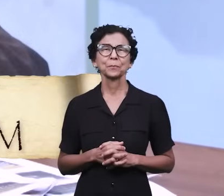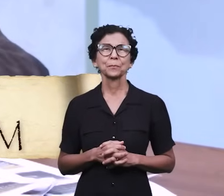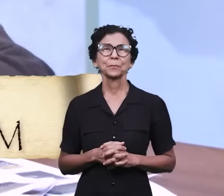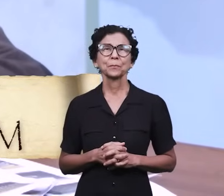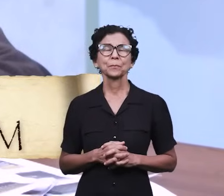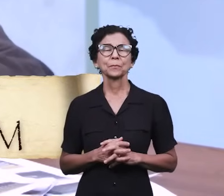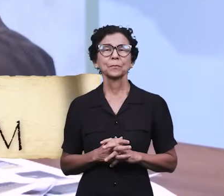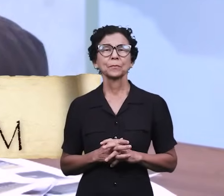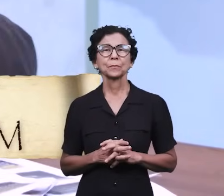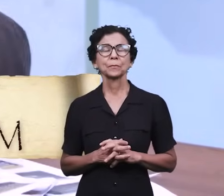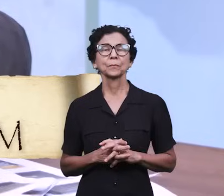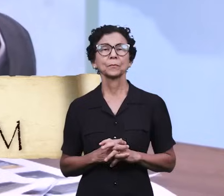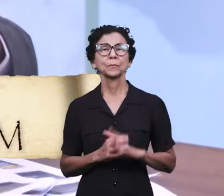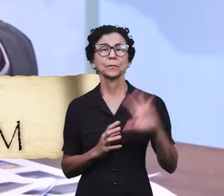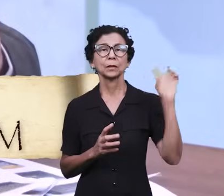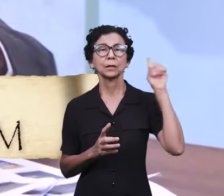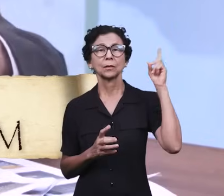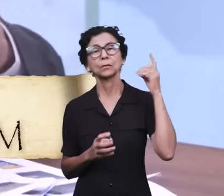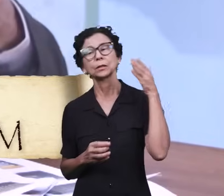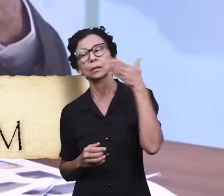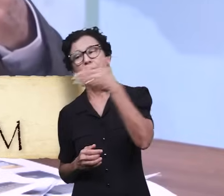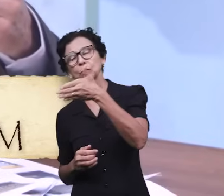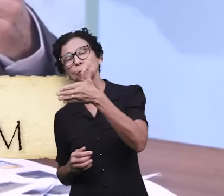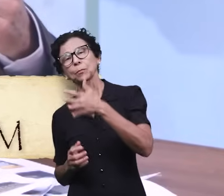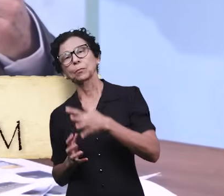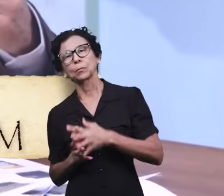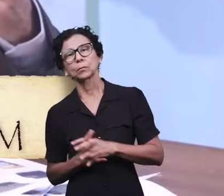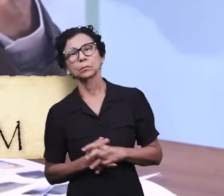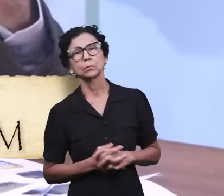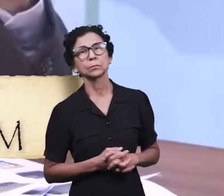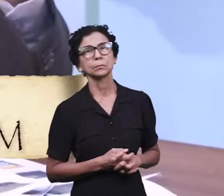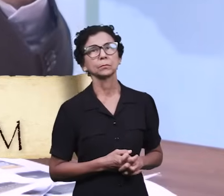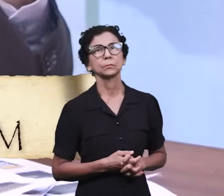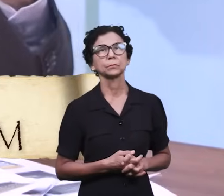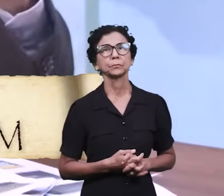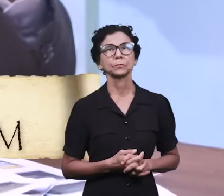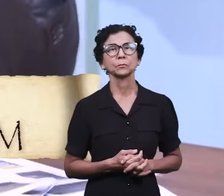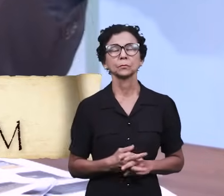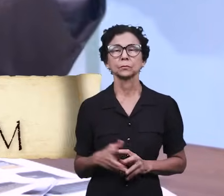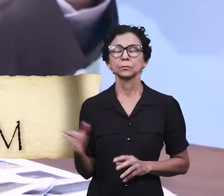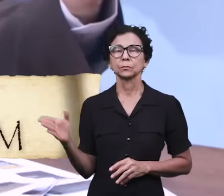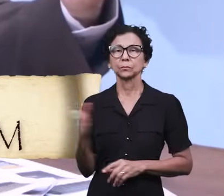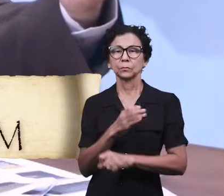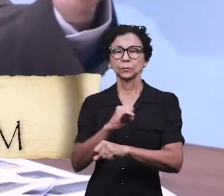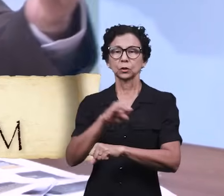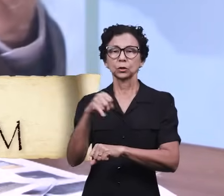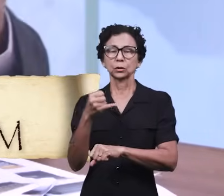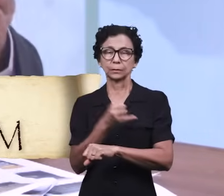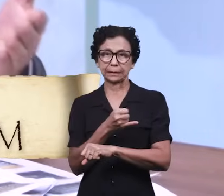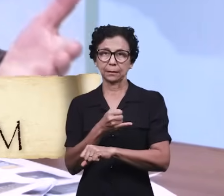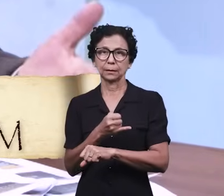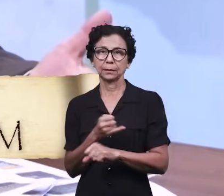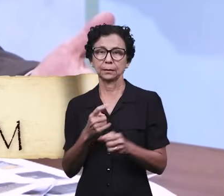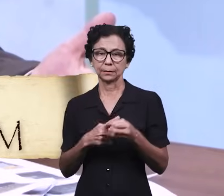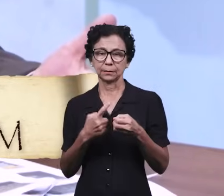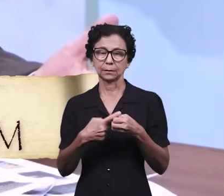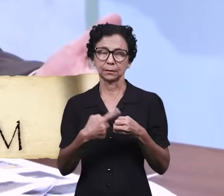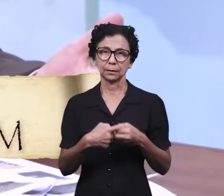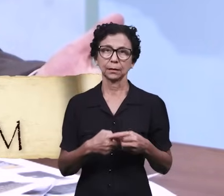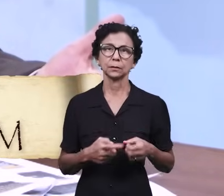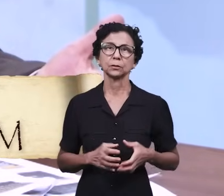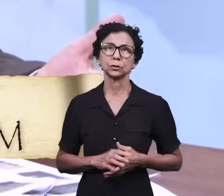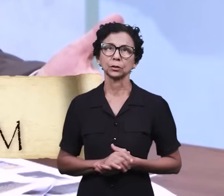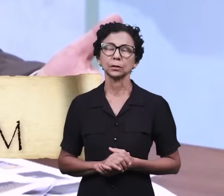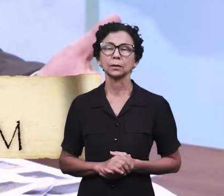tem muita coisa. Em Jerusalém, ele leva depois a Arca da Aliança. Saul